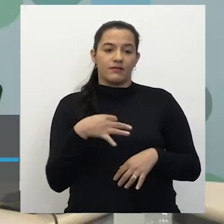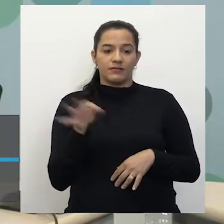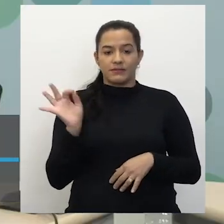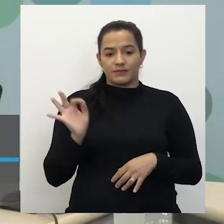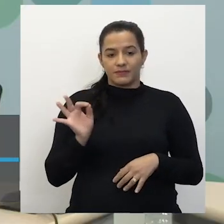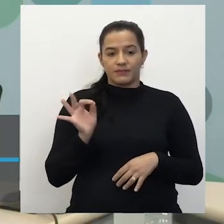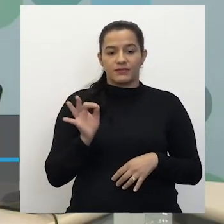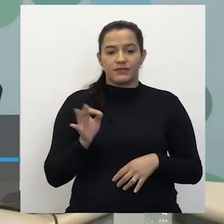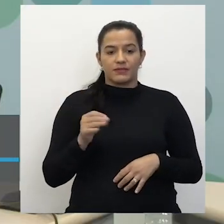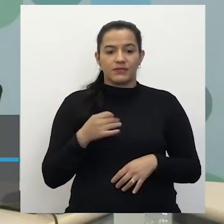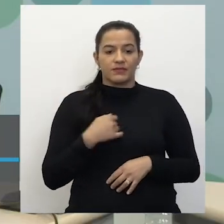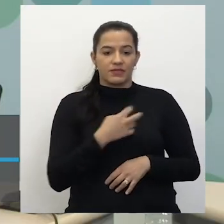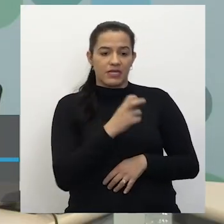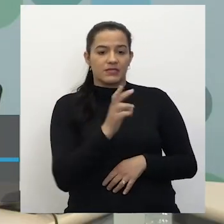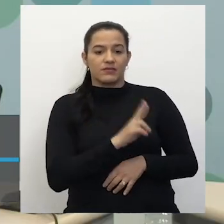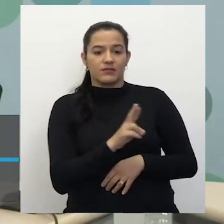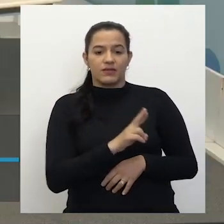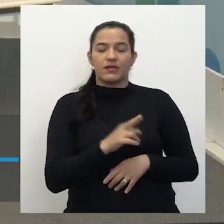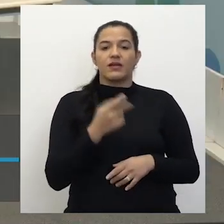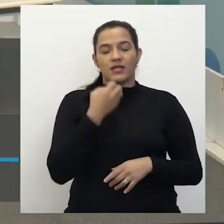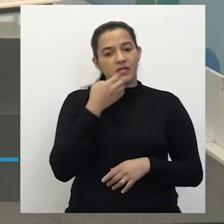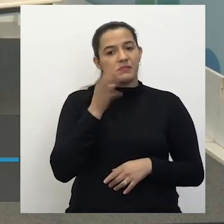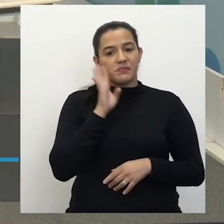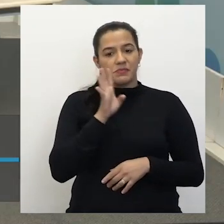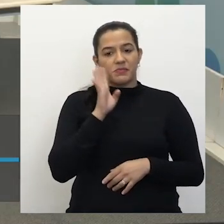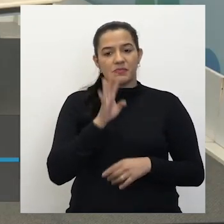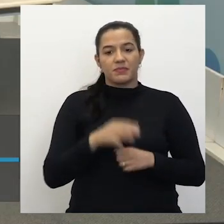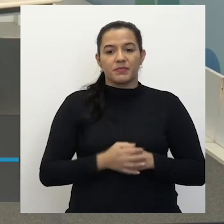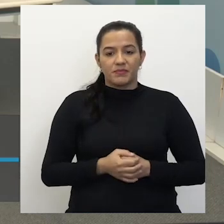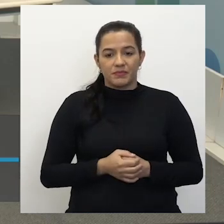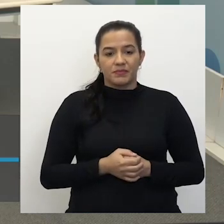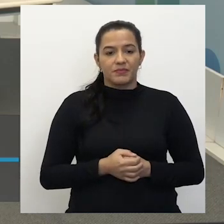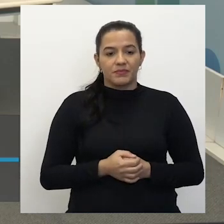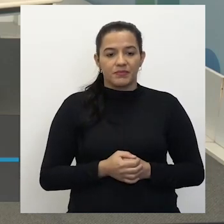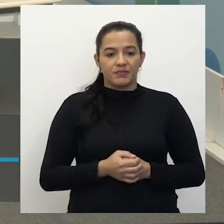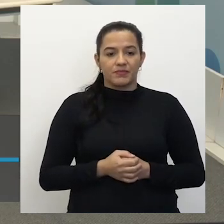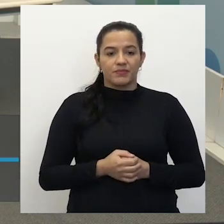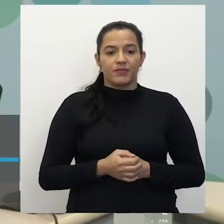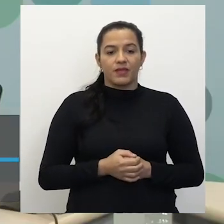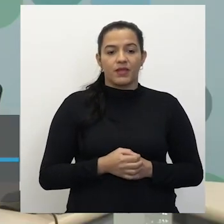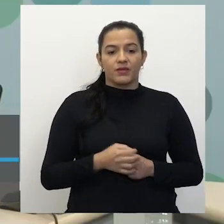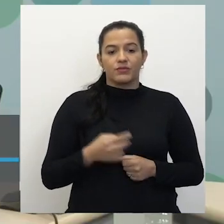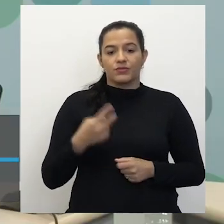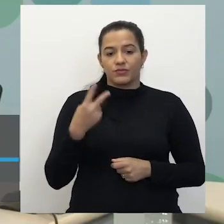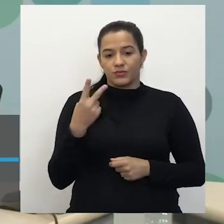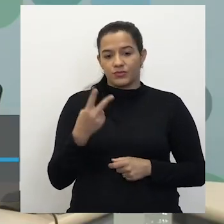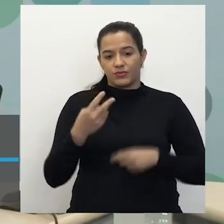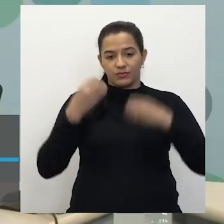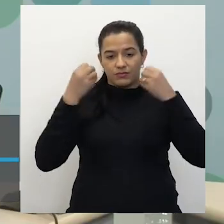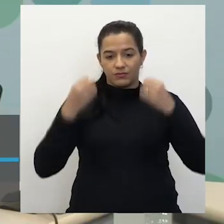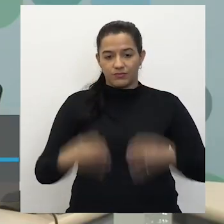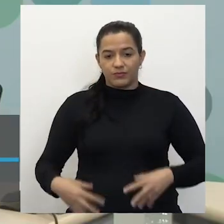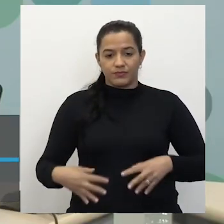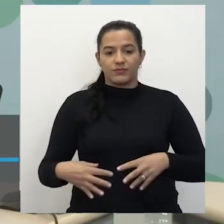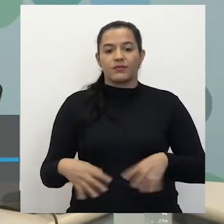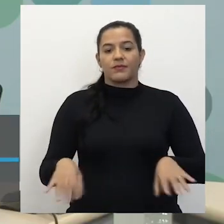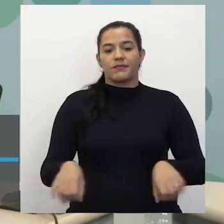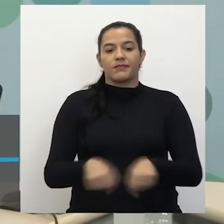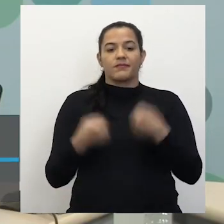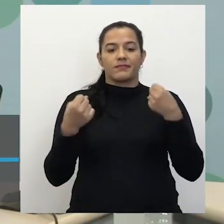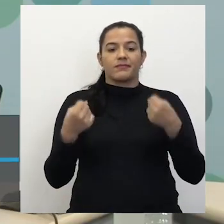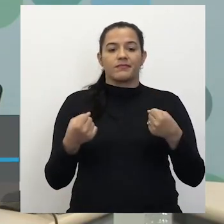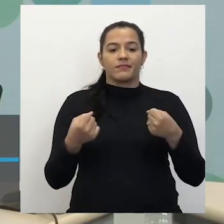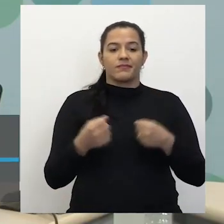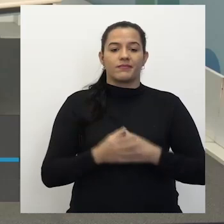requeijão, você não custa nem R$5. Nossa, que excelente ideia. Parabéns. E no final os dois quebraram juntos no chão. Já